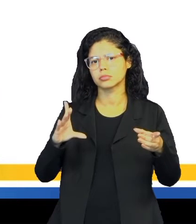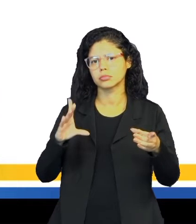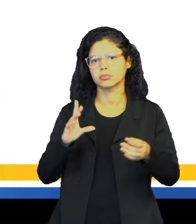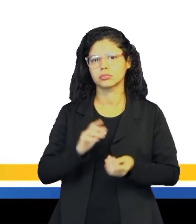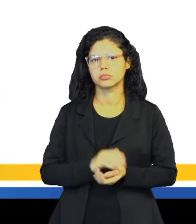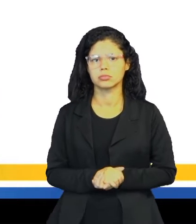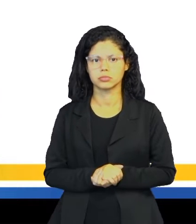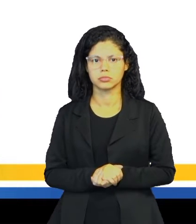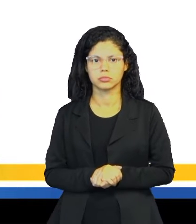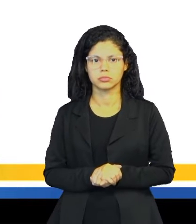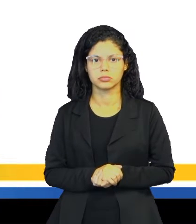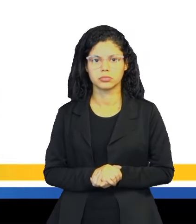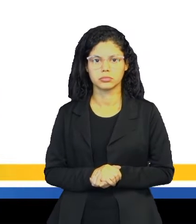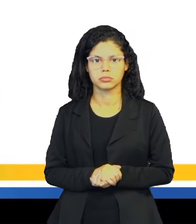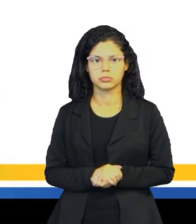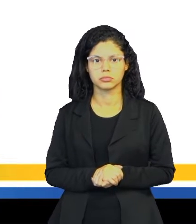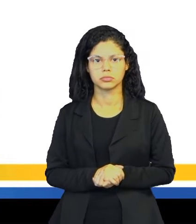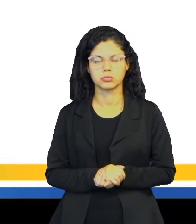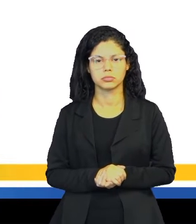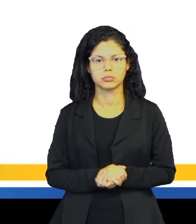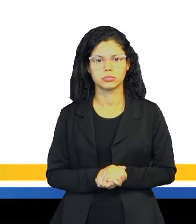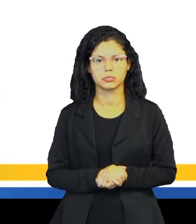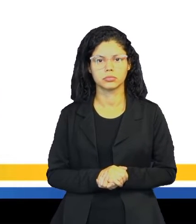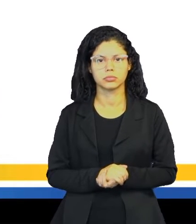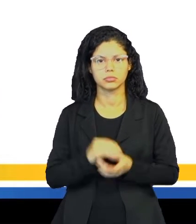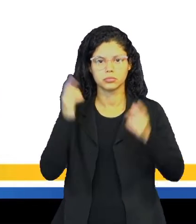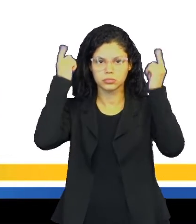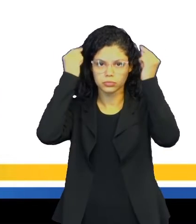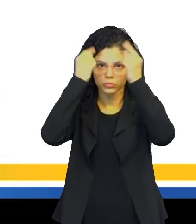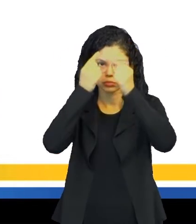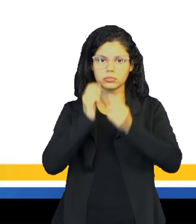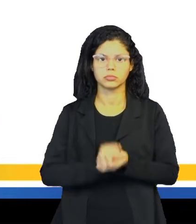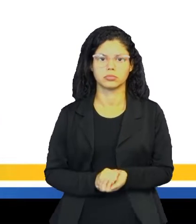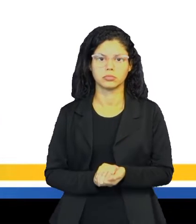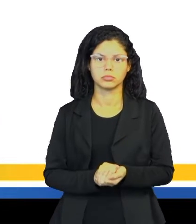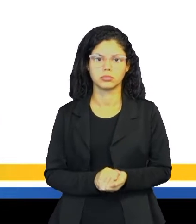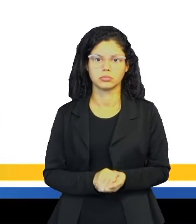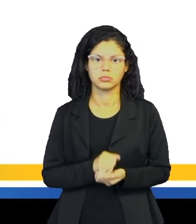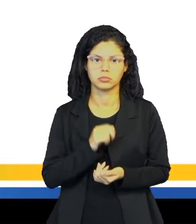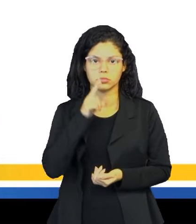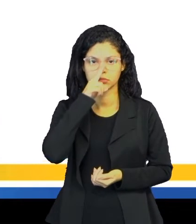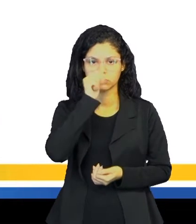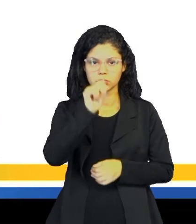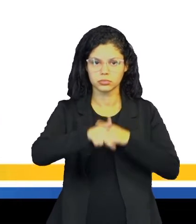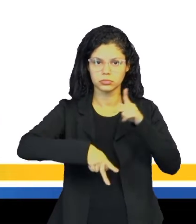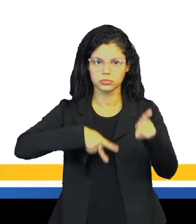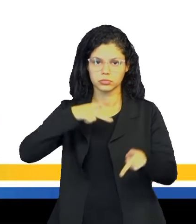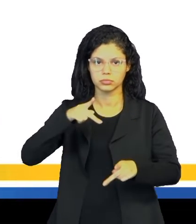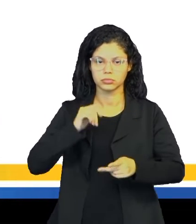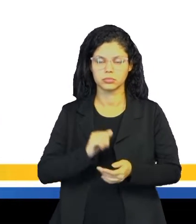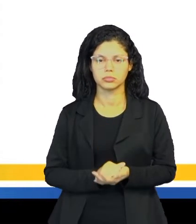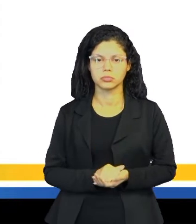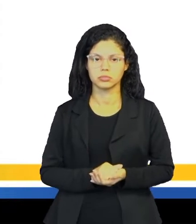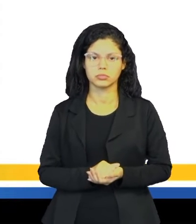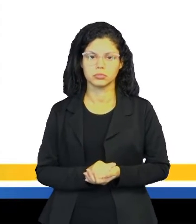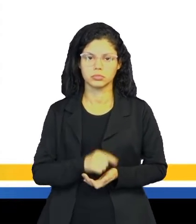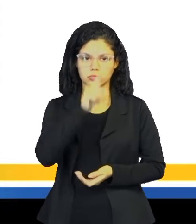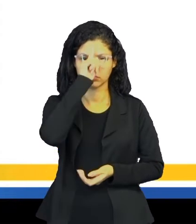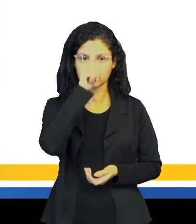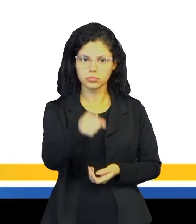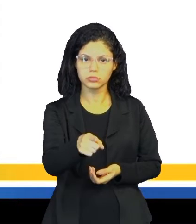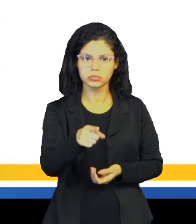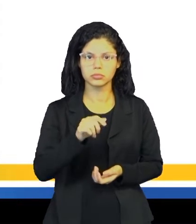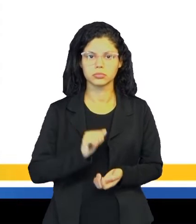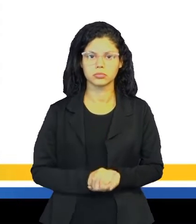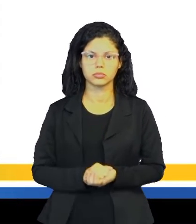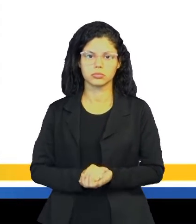né? Aí ela diz assim, do grego, né, poder do povo, né, autoridade,